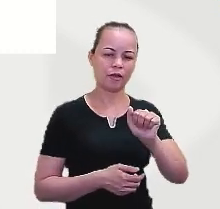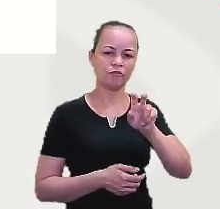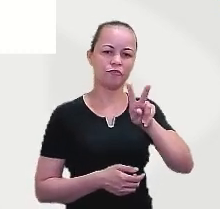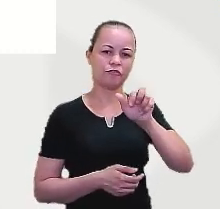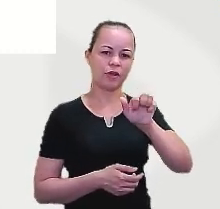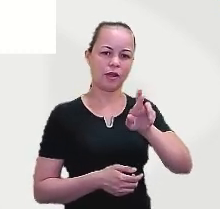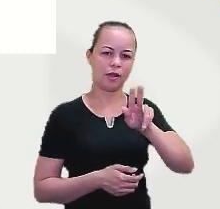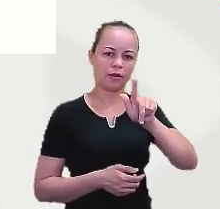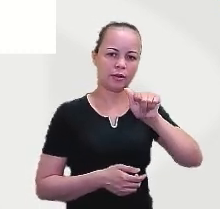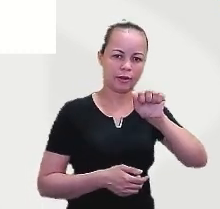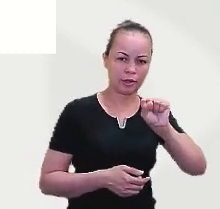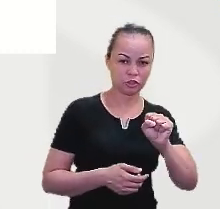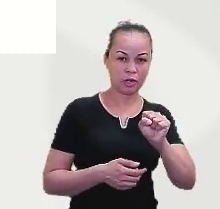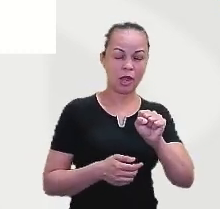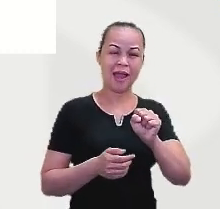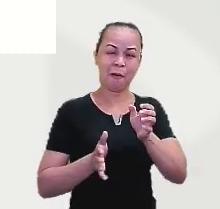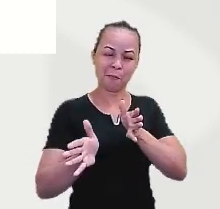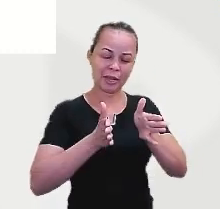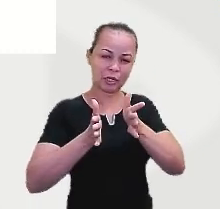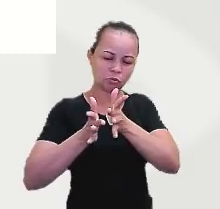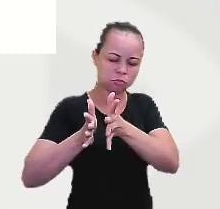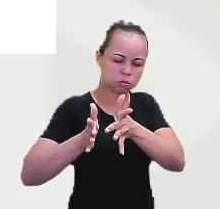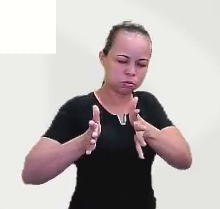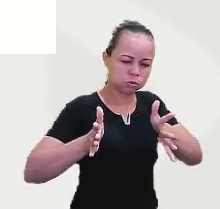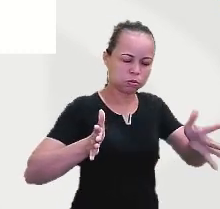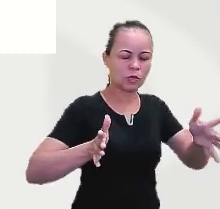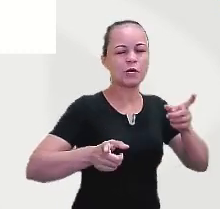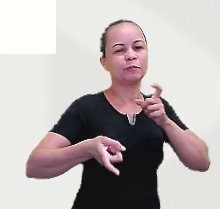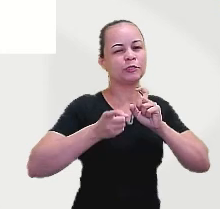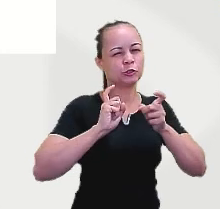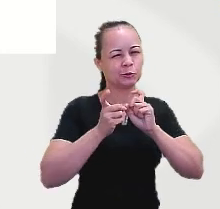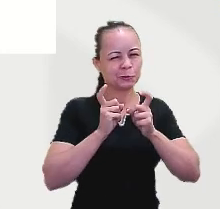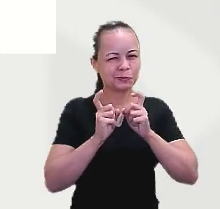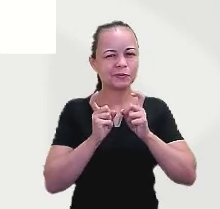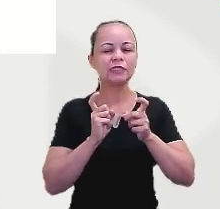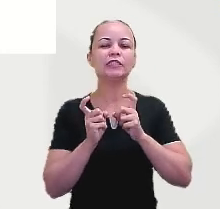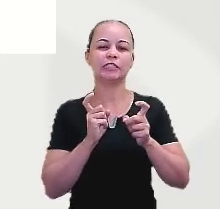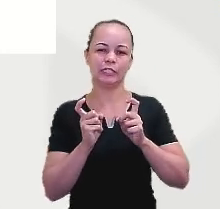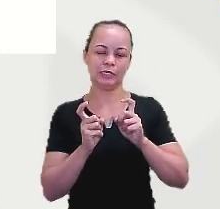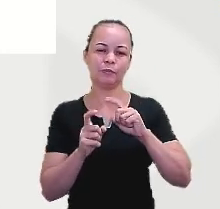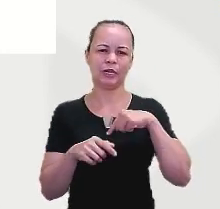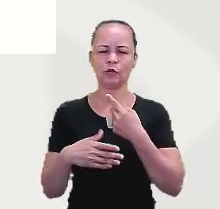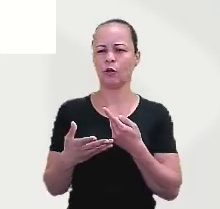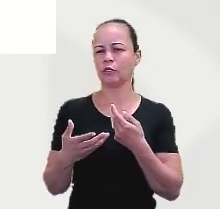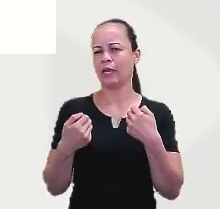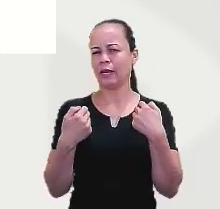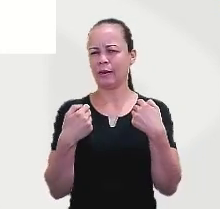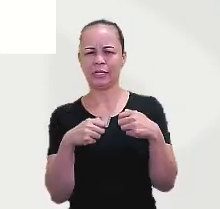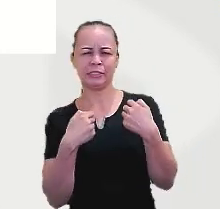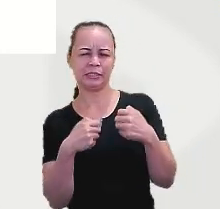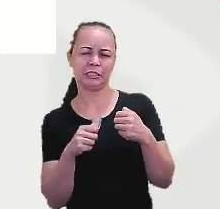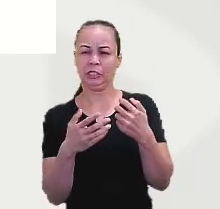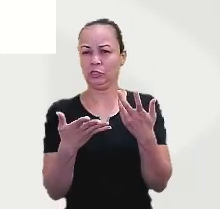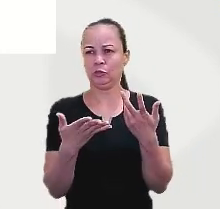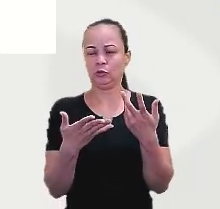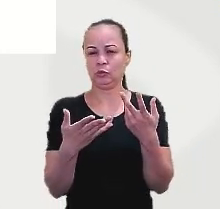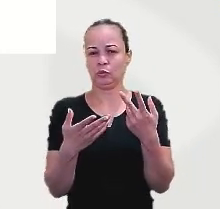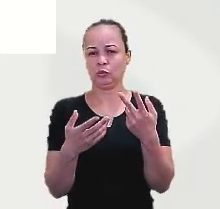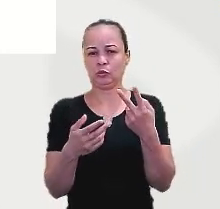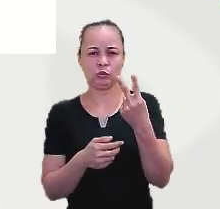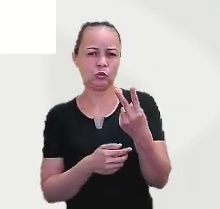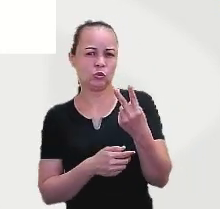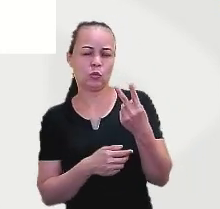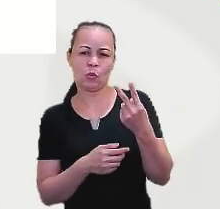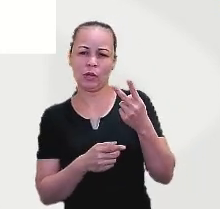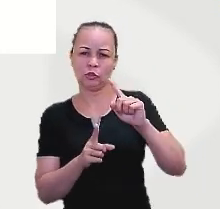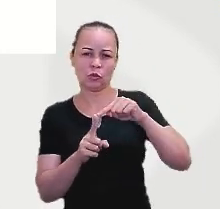que é um período também longo para nós discutirmos, que seria necessário umas 2 aulas ou mais